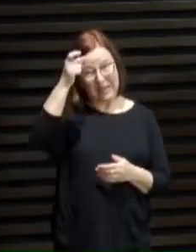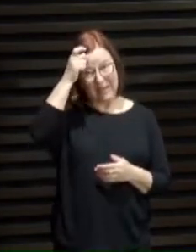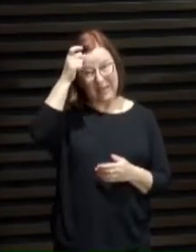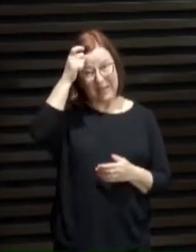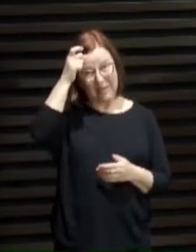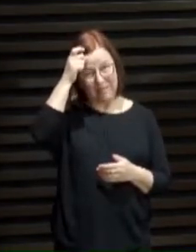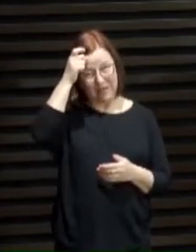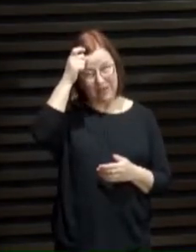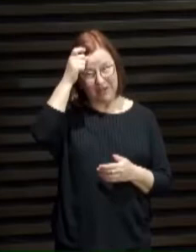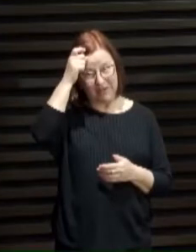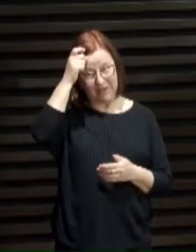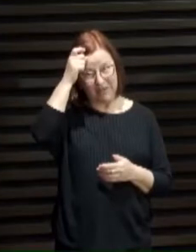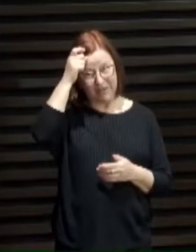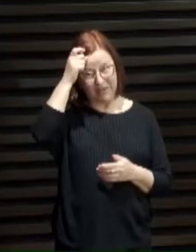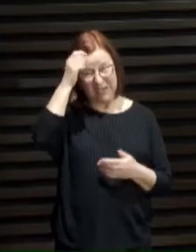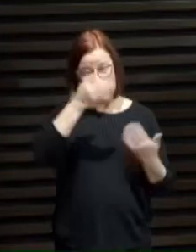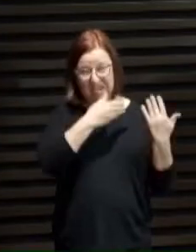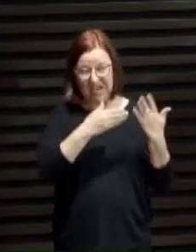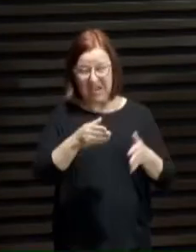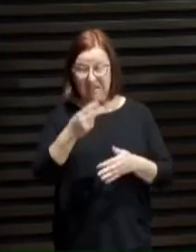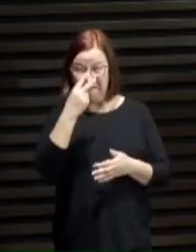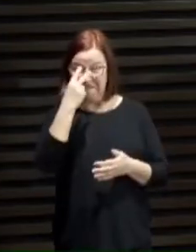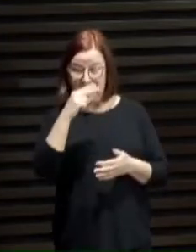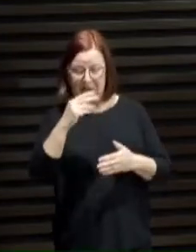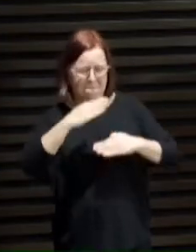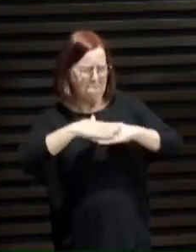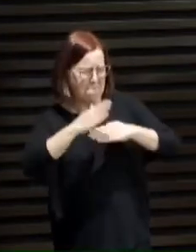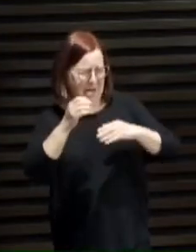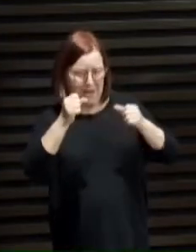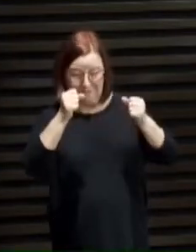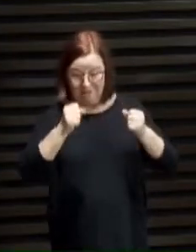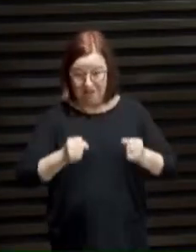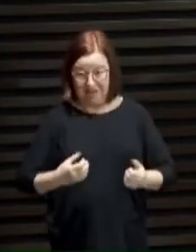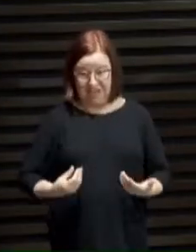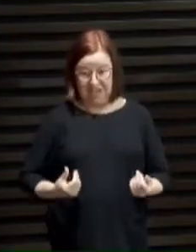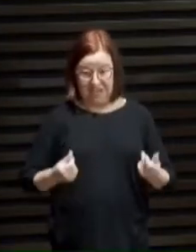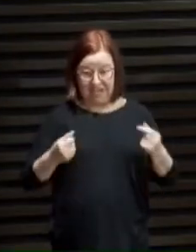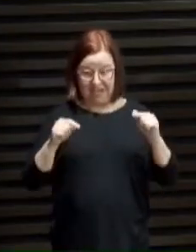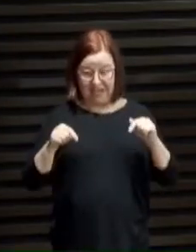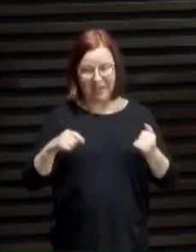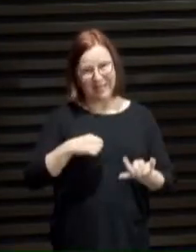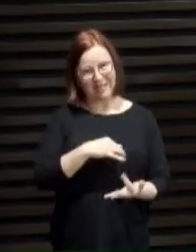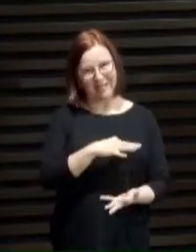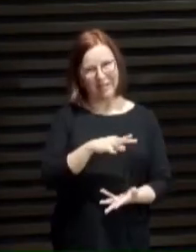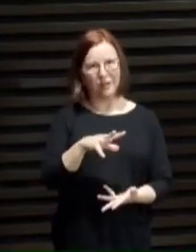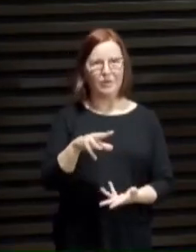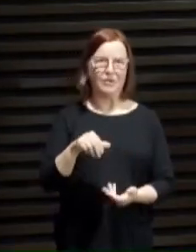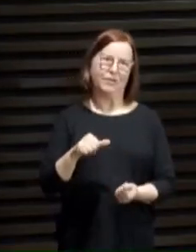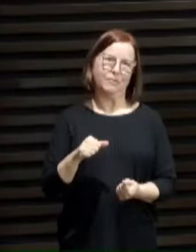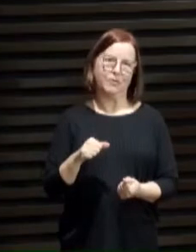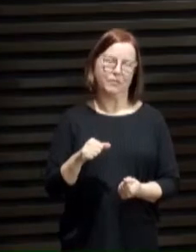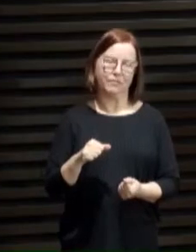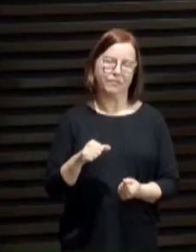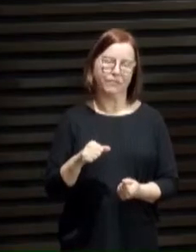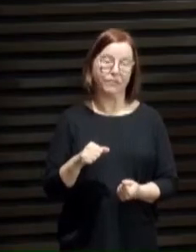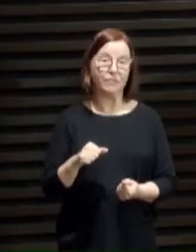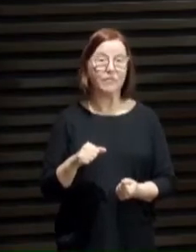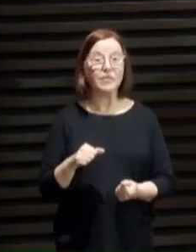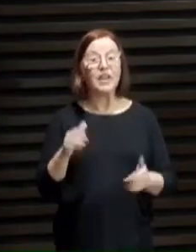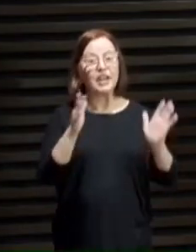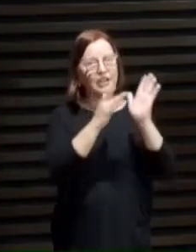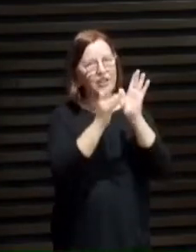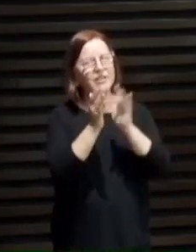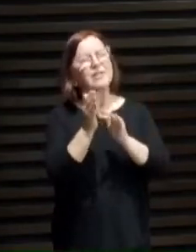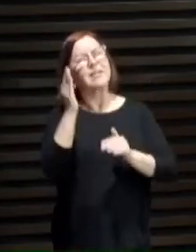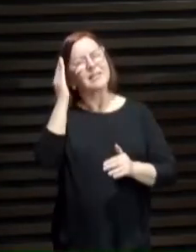leva para ver as mais poderosas riquezas da face dessa terra. E Jesus sabe